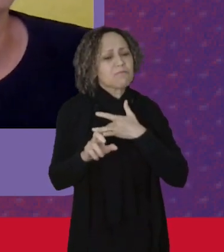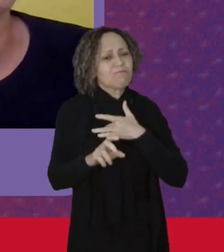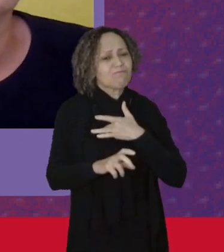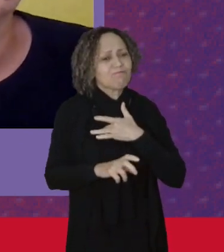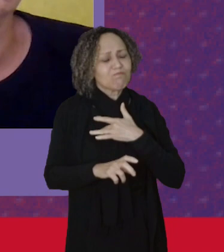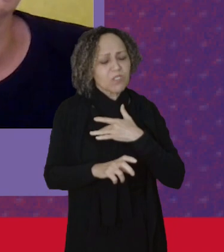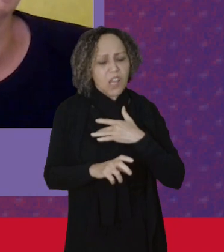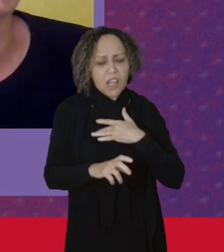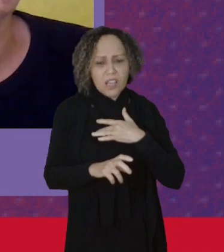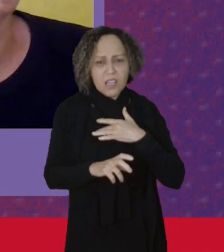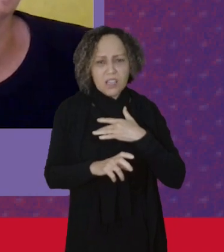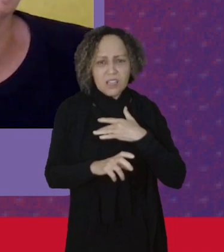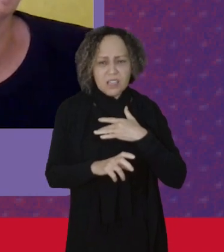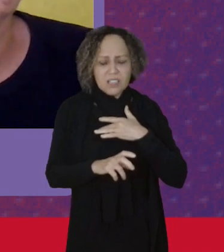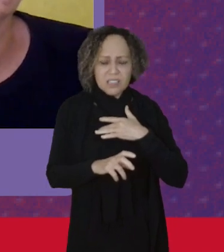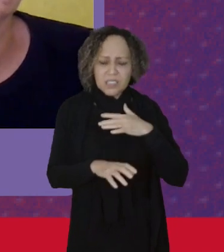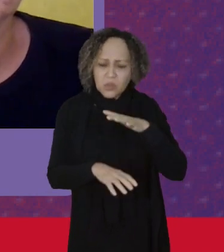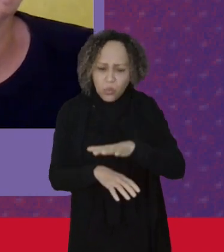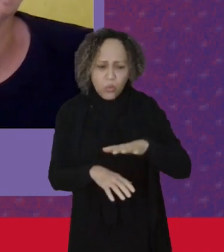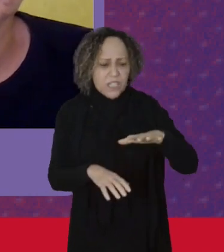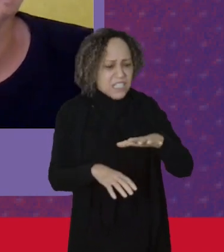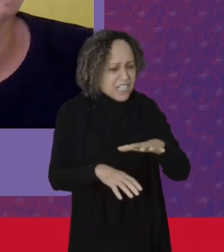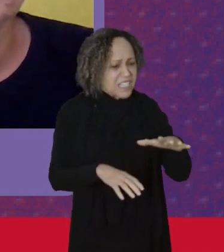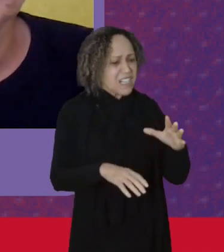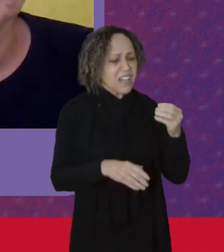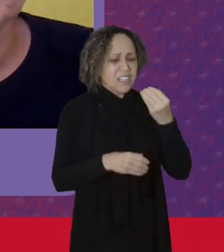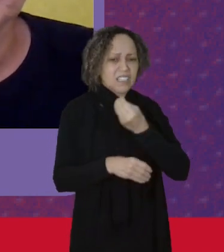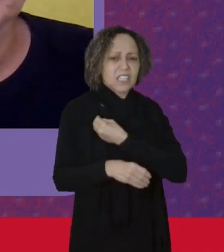uma situação na pandemia,